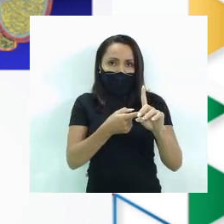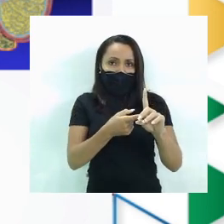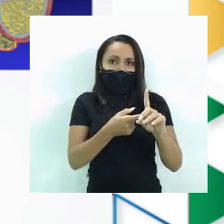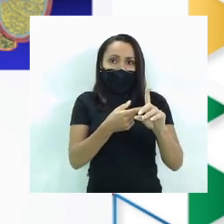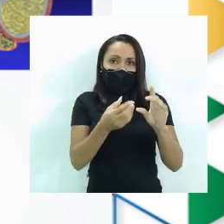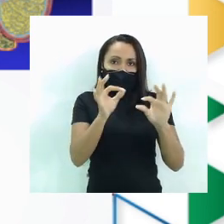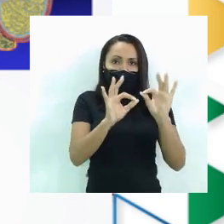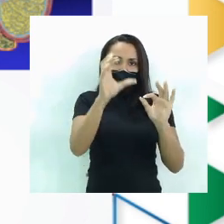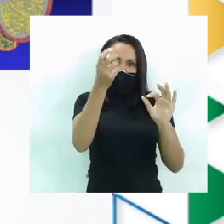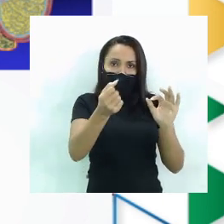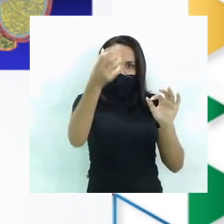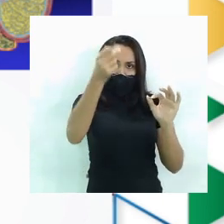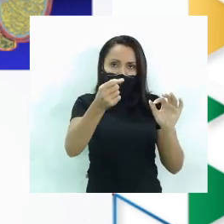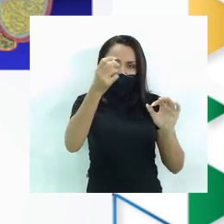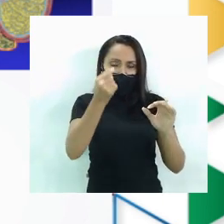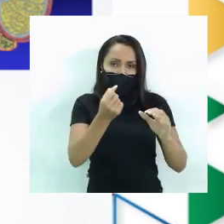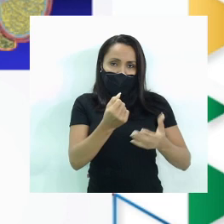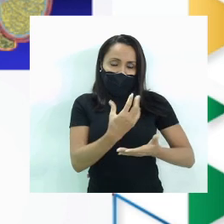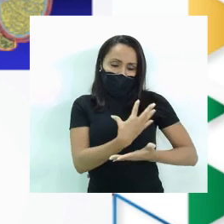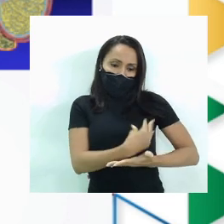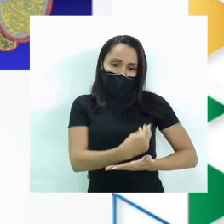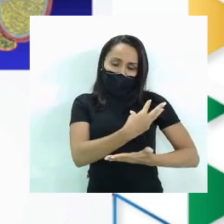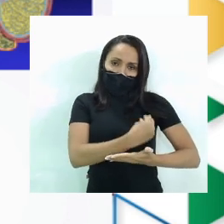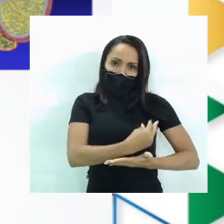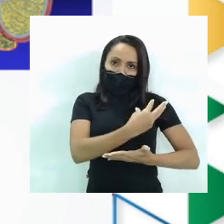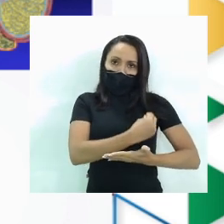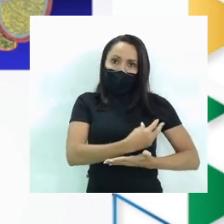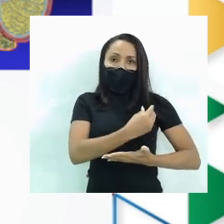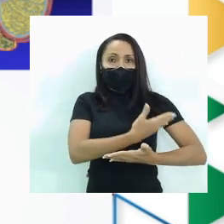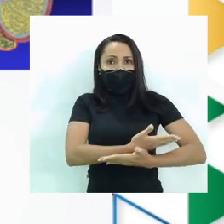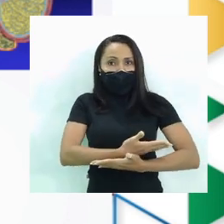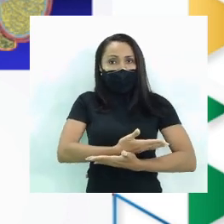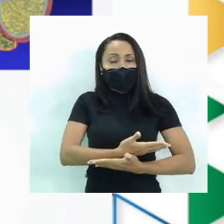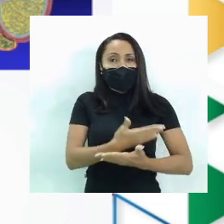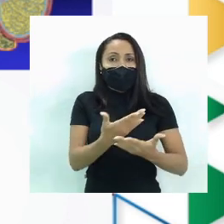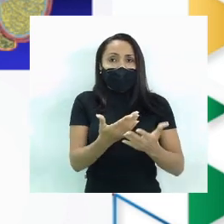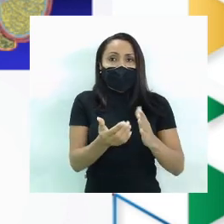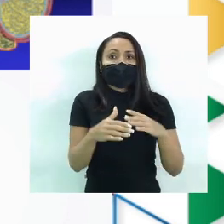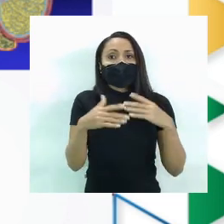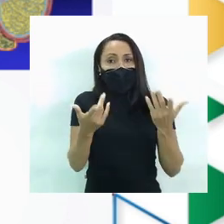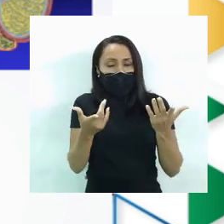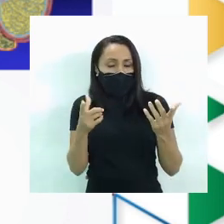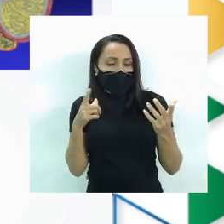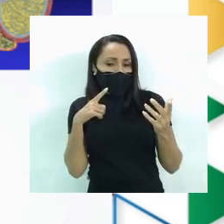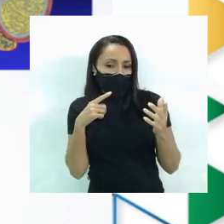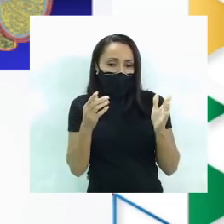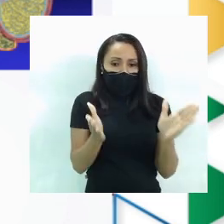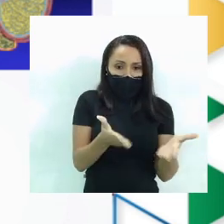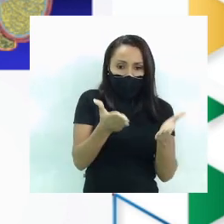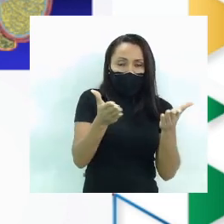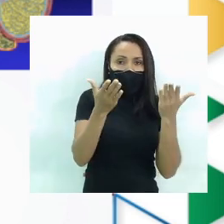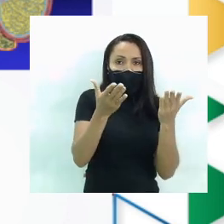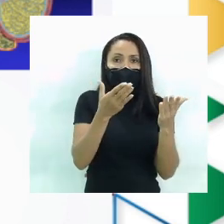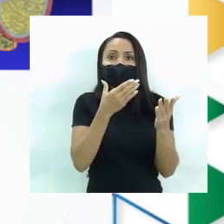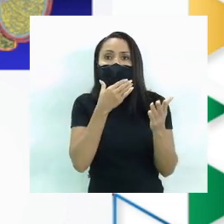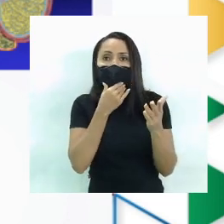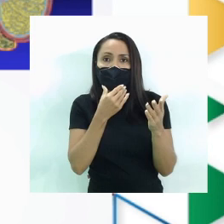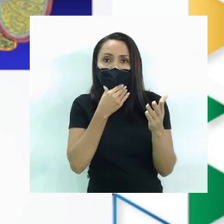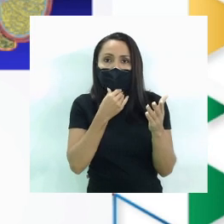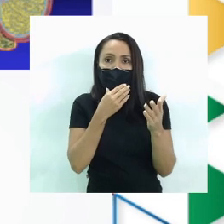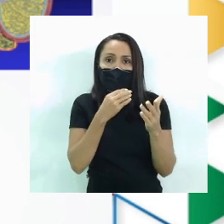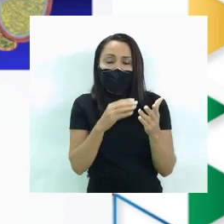formação do leite materno, tá certo? Então, existe o folículo estimulante, no caso dos homens, que induz a produção